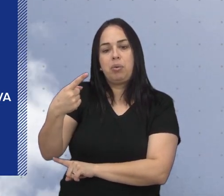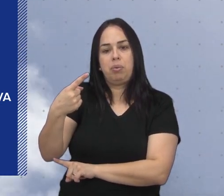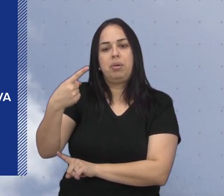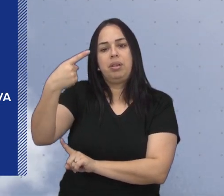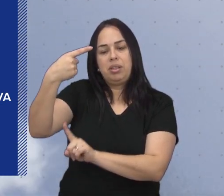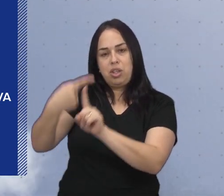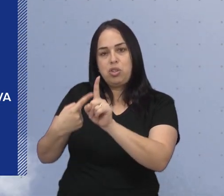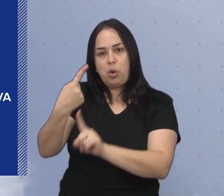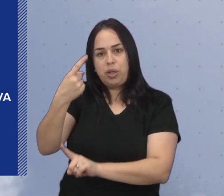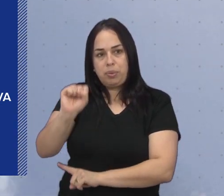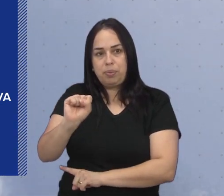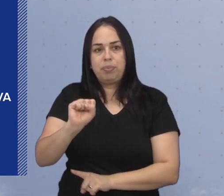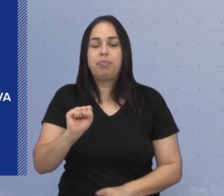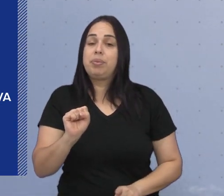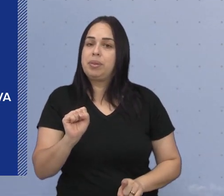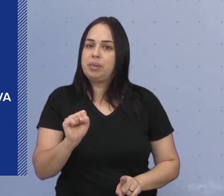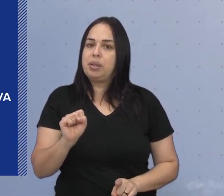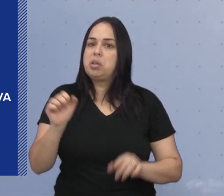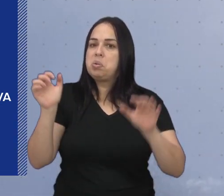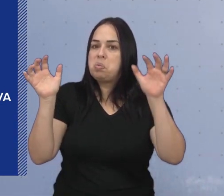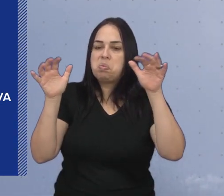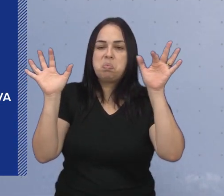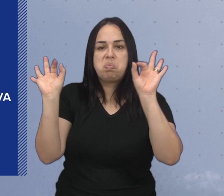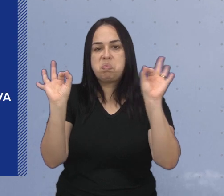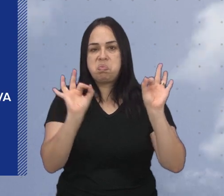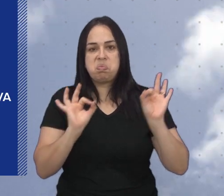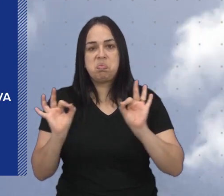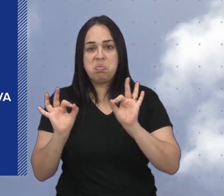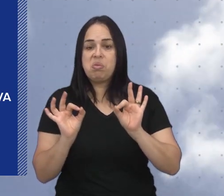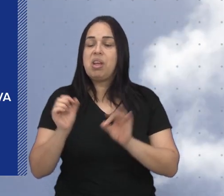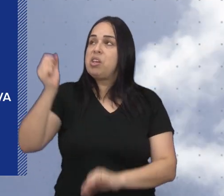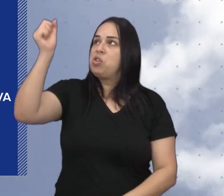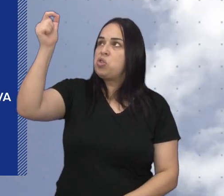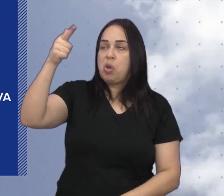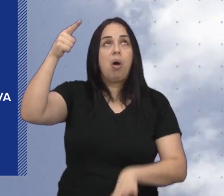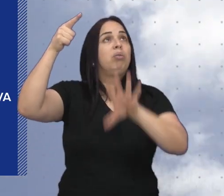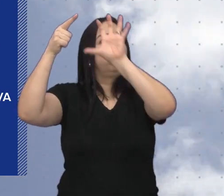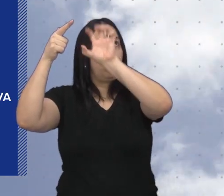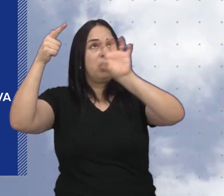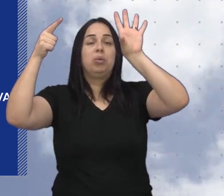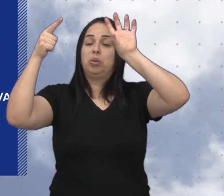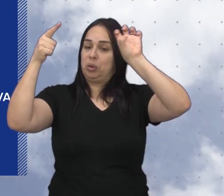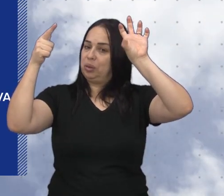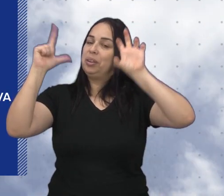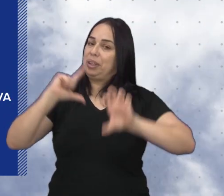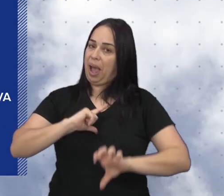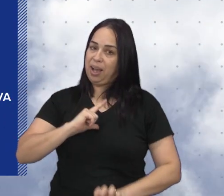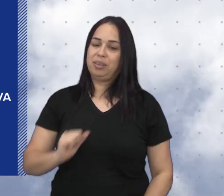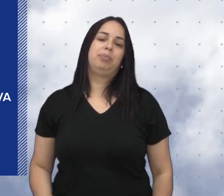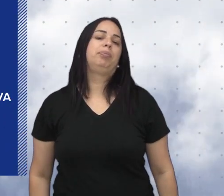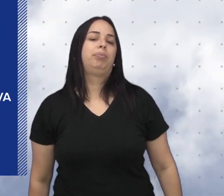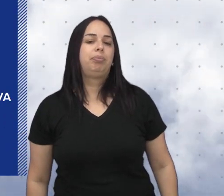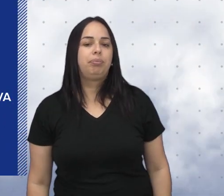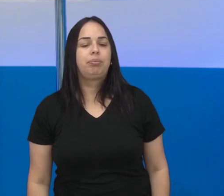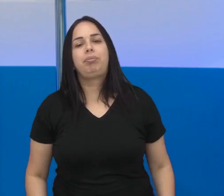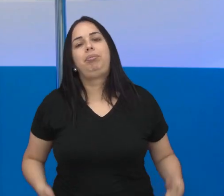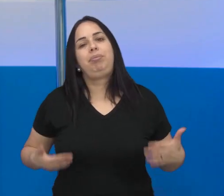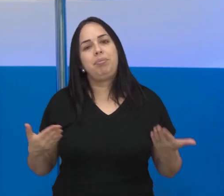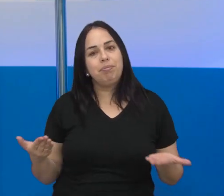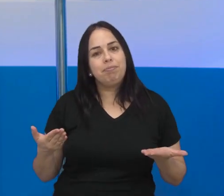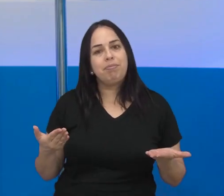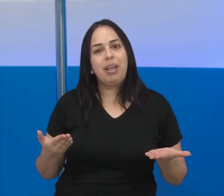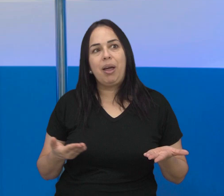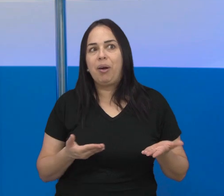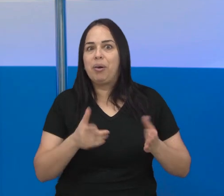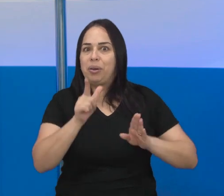31 graus e a mínima de 18, sem muita chance de chuva. Sol com nuvens durante a maior parte do período. E